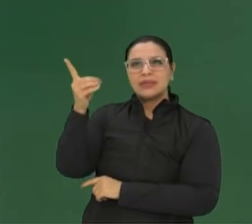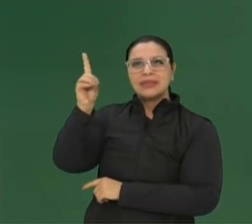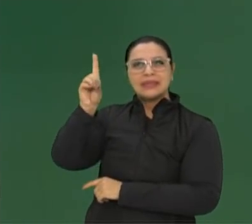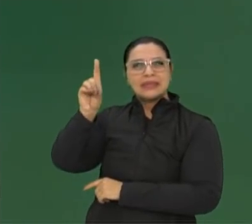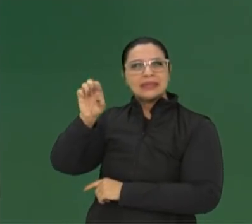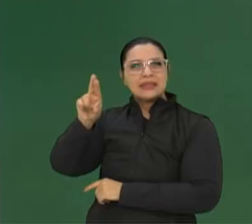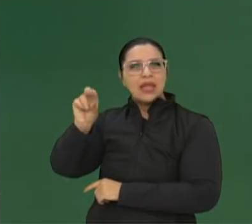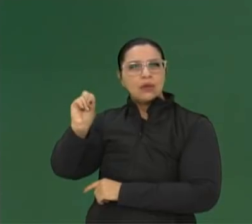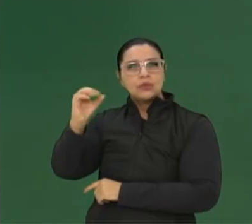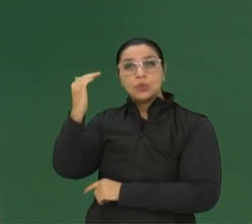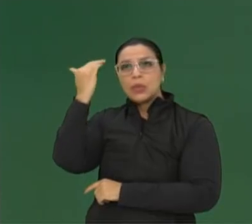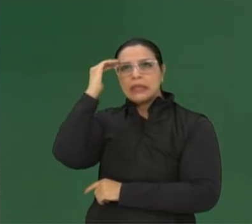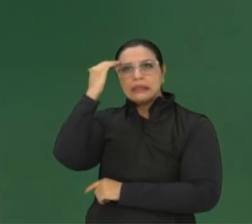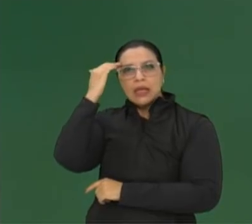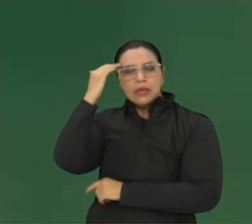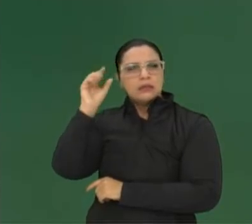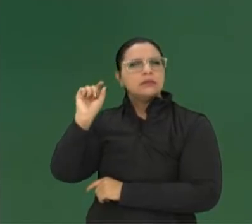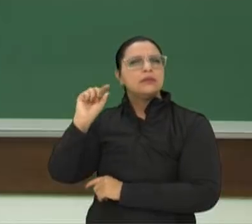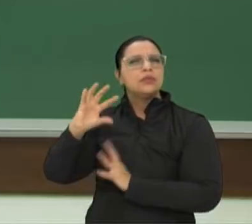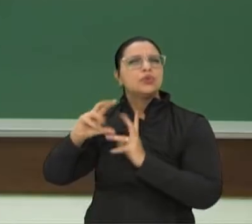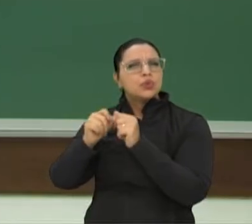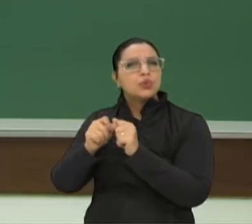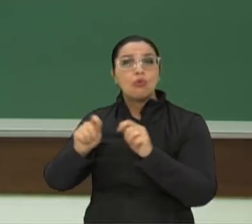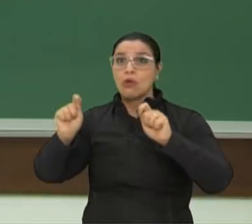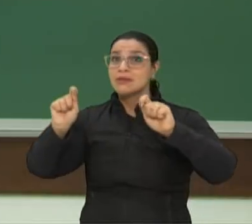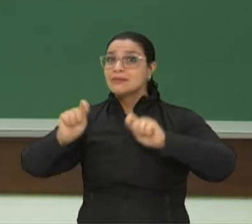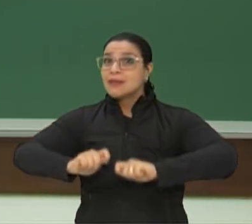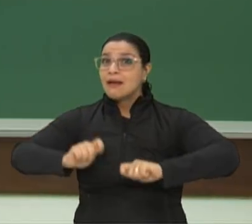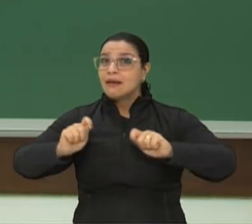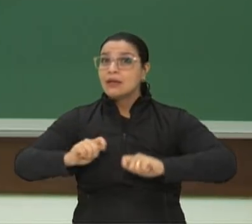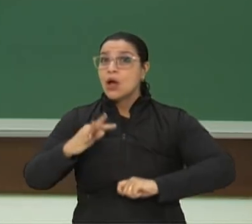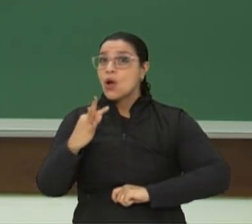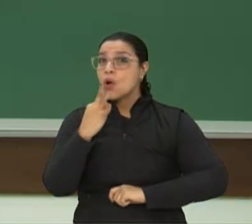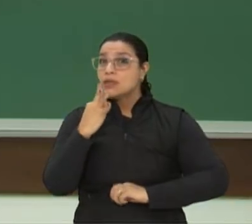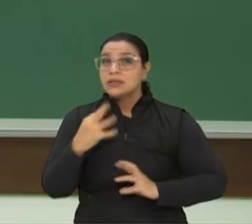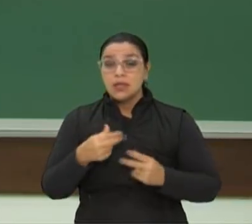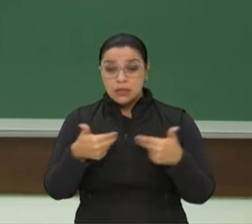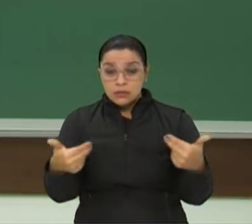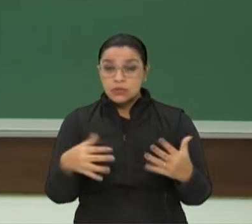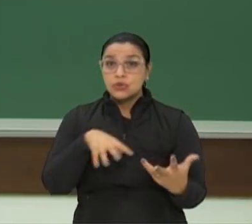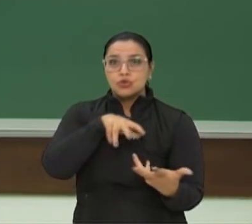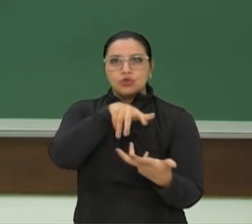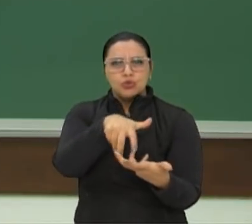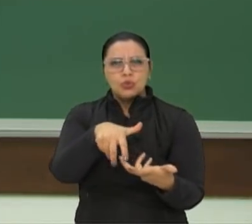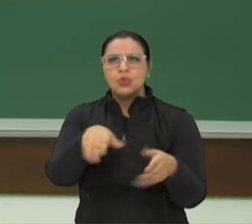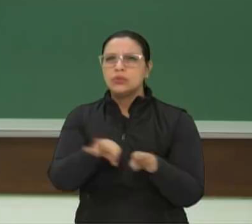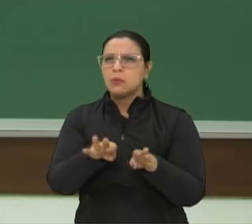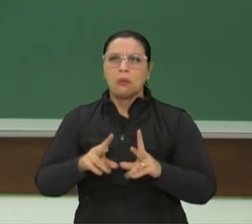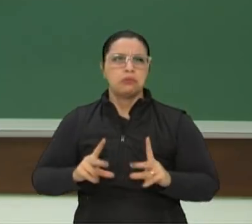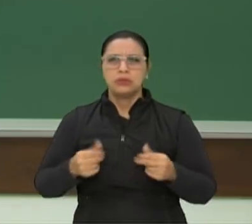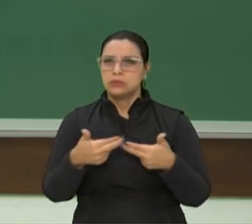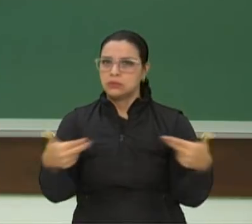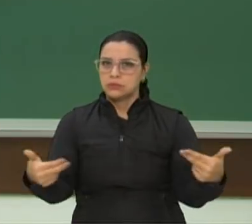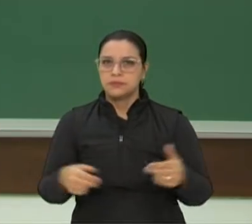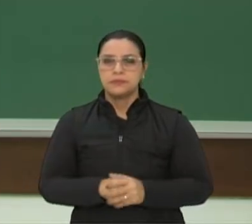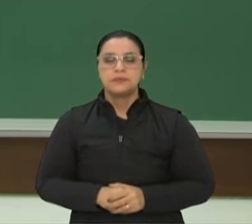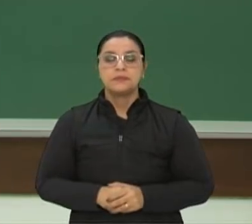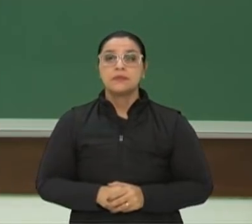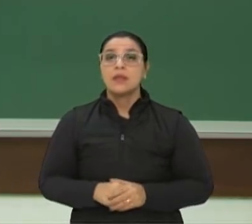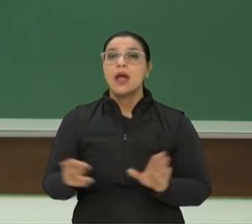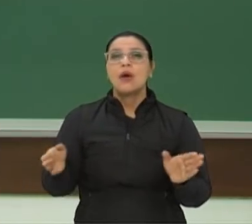no entendimento, ou seja, na capacidade de conhecer o mundo e as coisas, não é mesmo? E